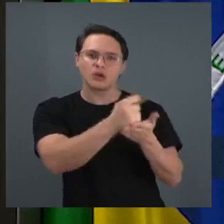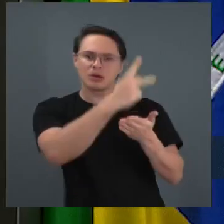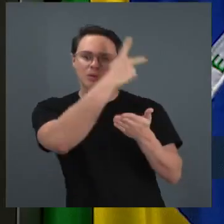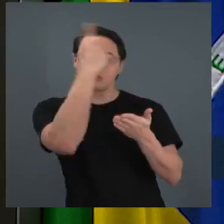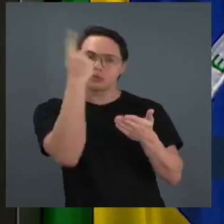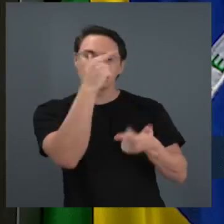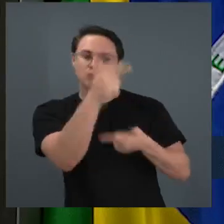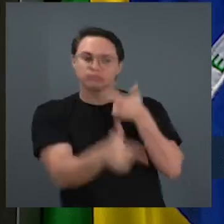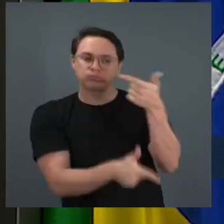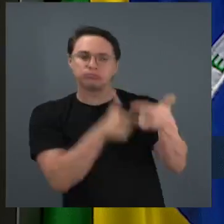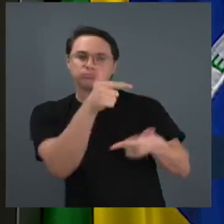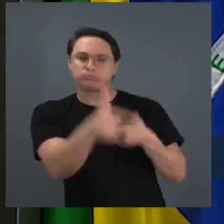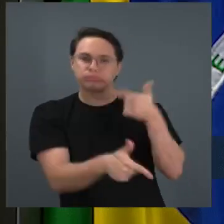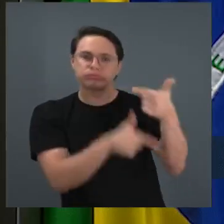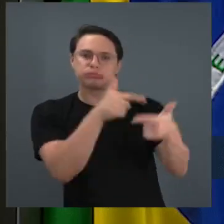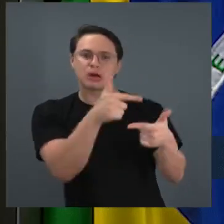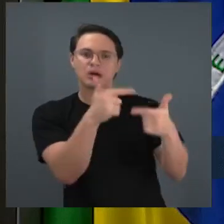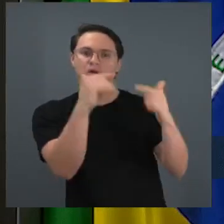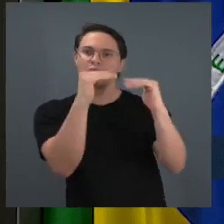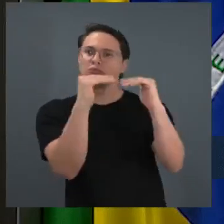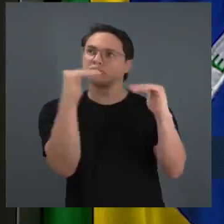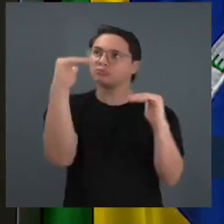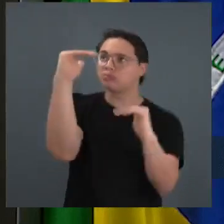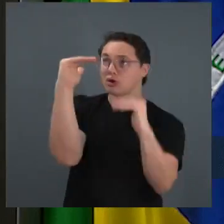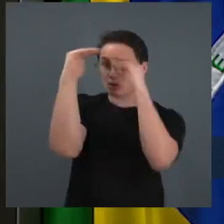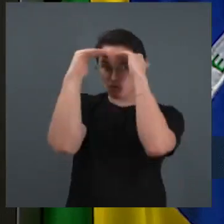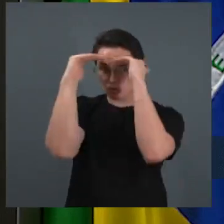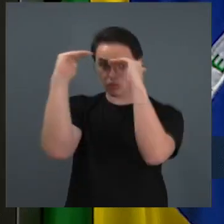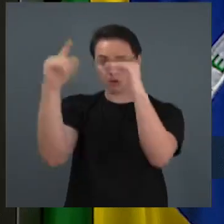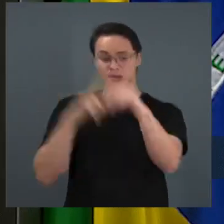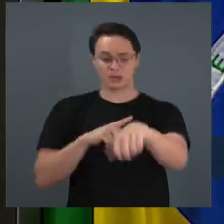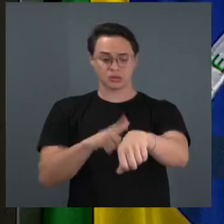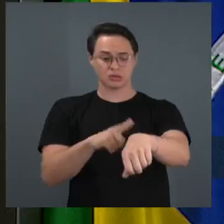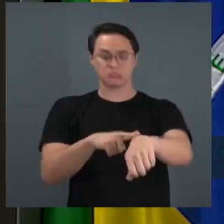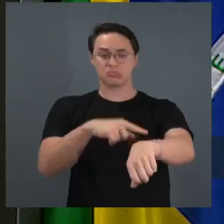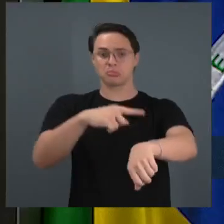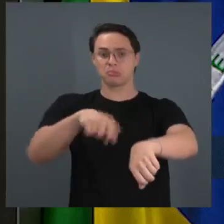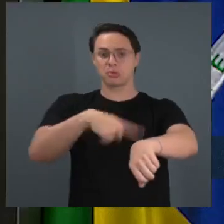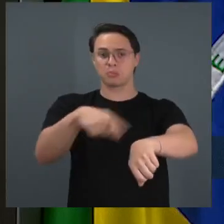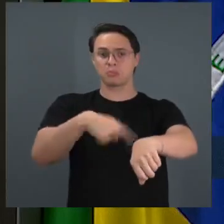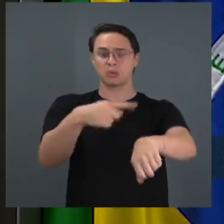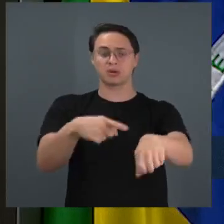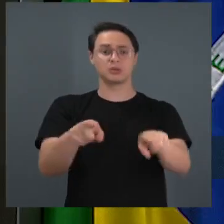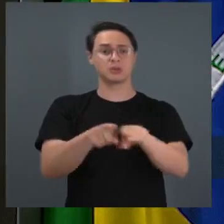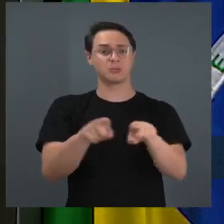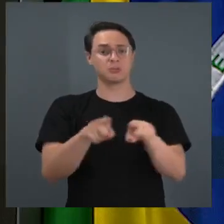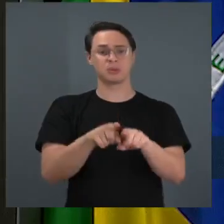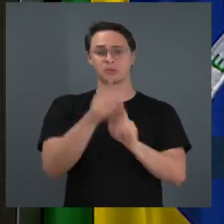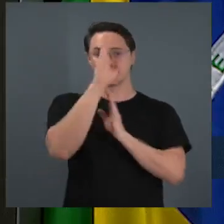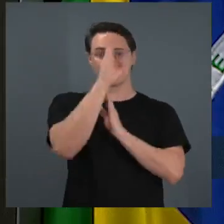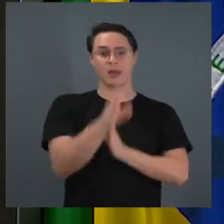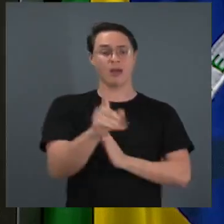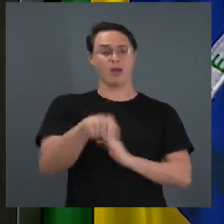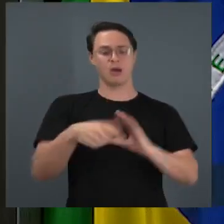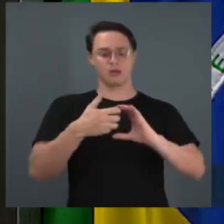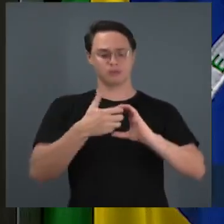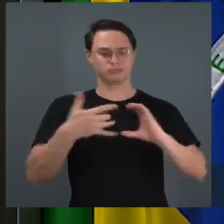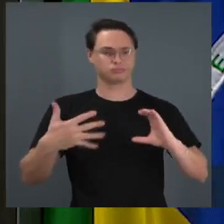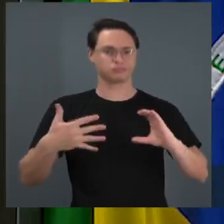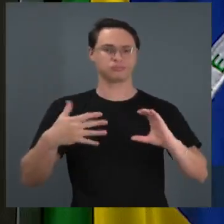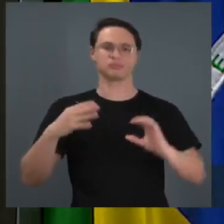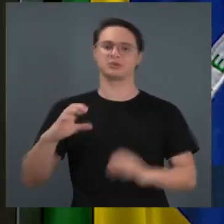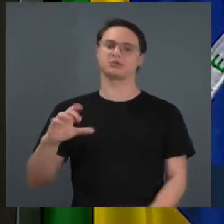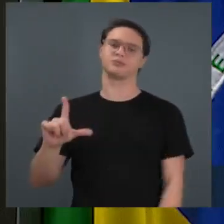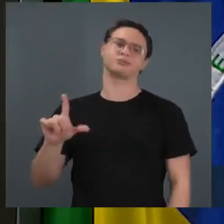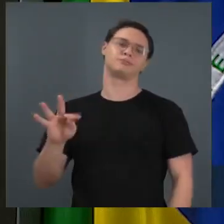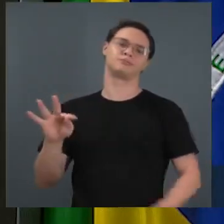funções sob subordinação com jornada fixa e pessoalidade, características típicas de